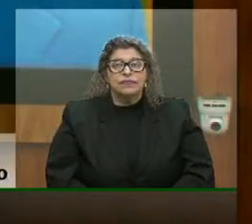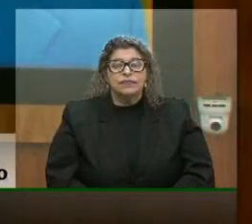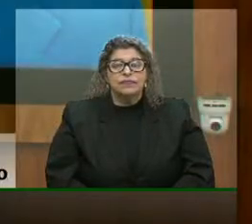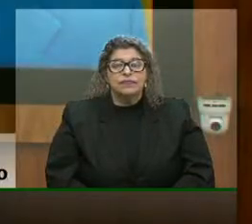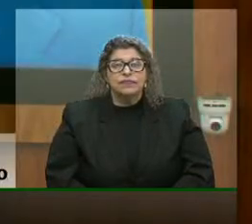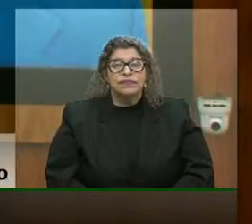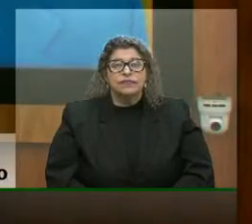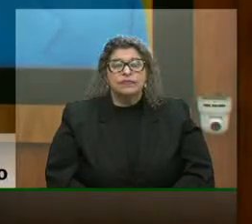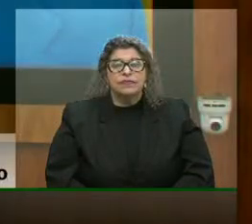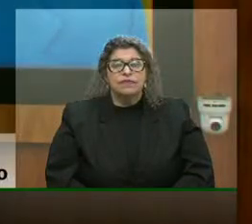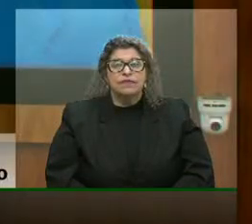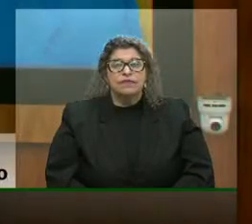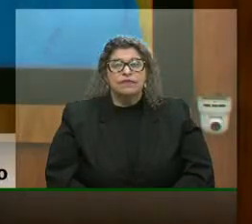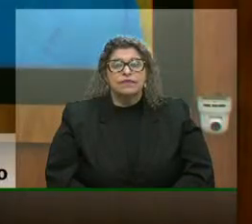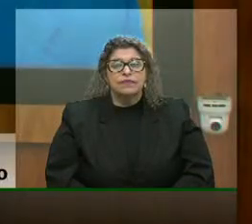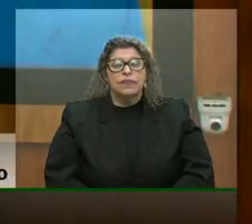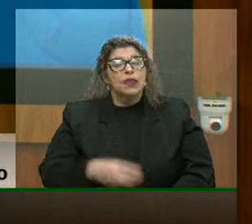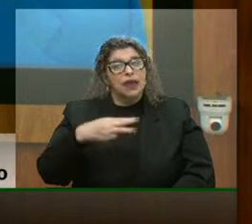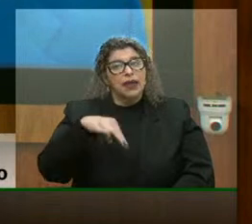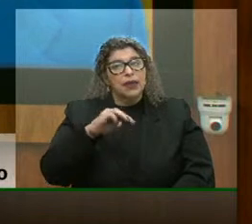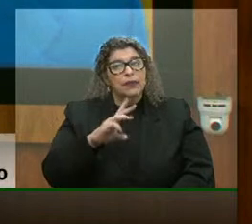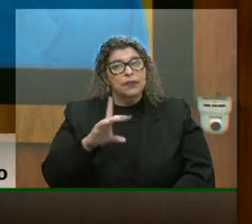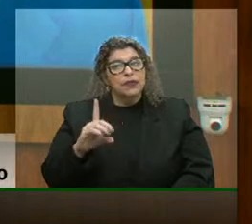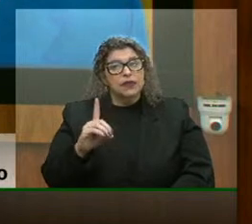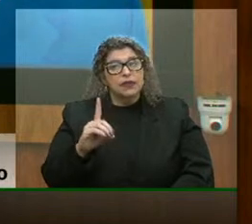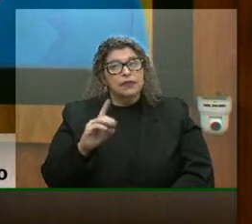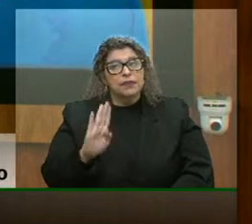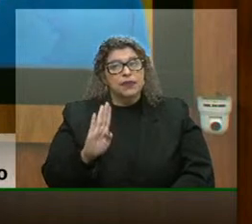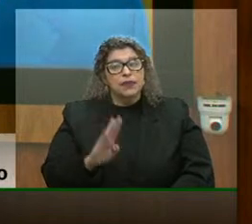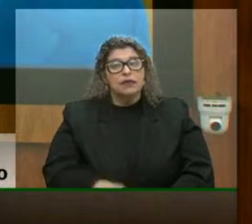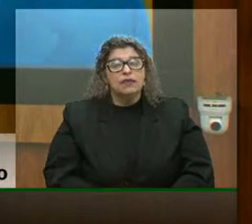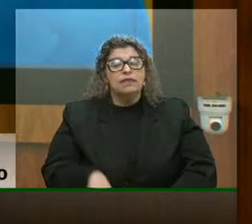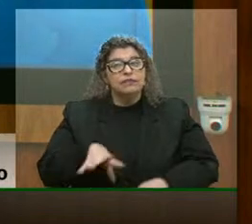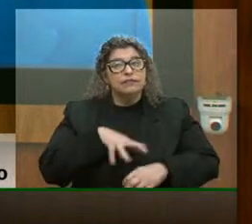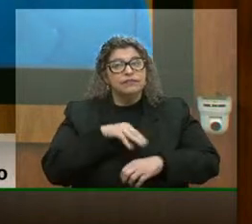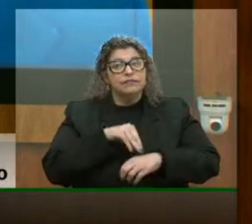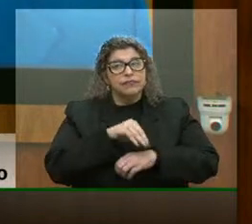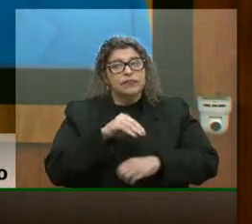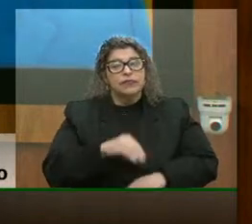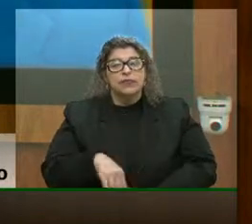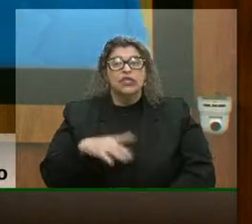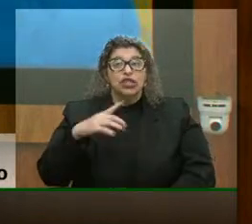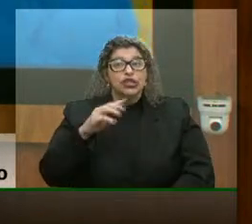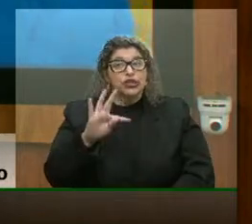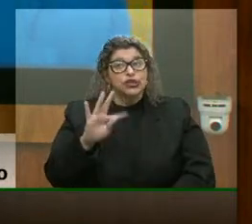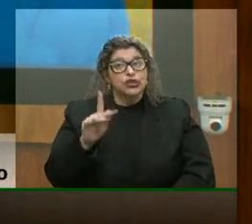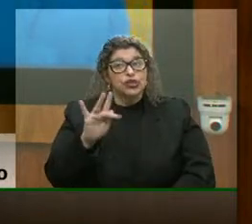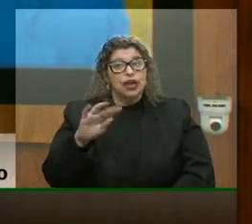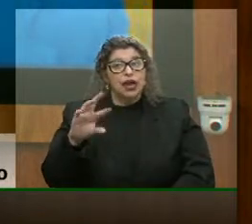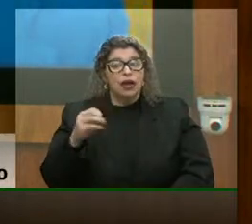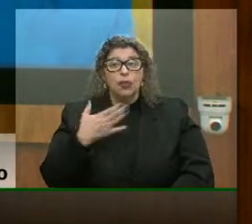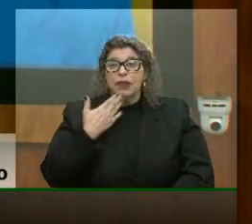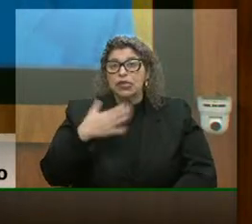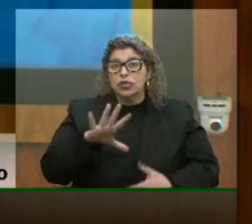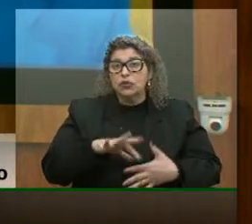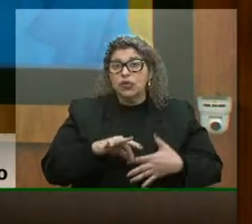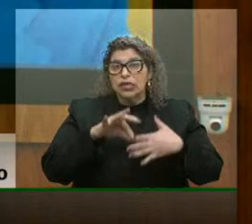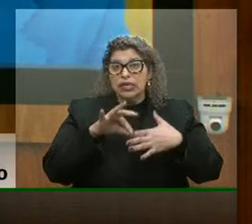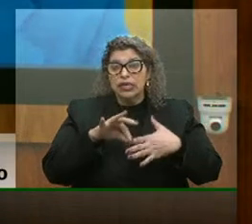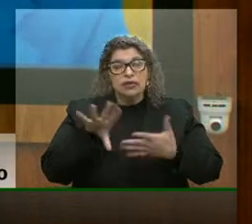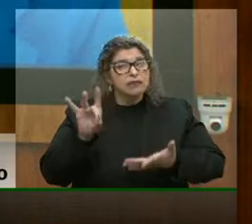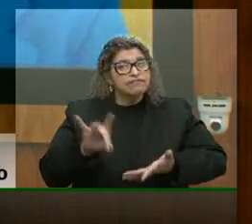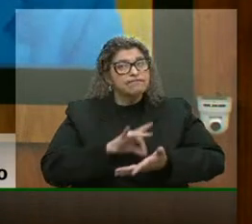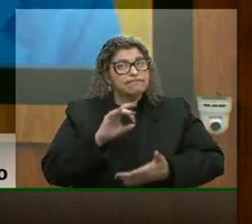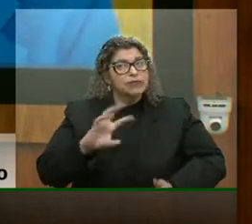a minha câmera. Pela bancada do MDB, então, para encaminhar deputado Tiago Simão. Só peço aos líderes que façam a inscrição